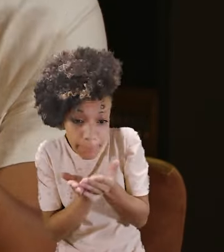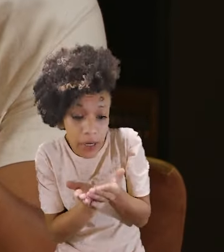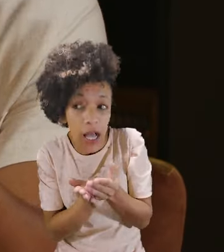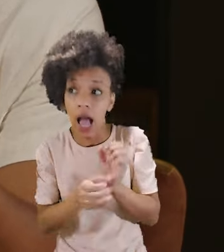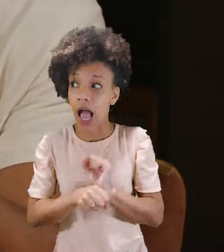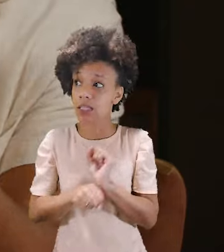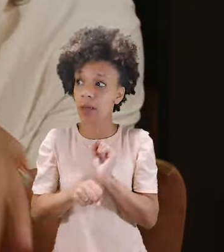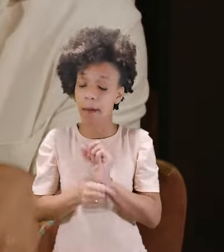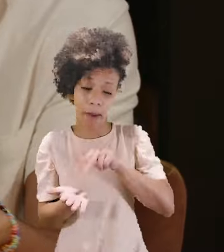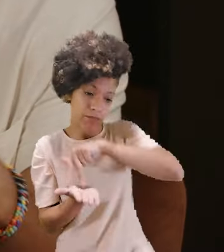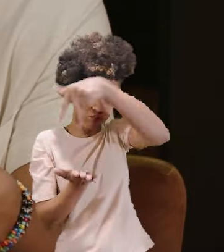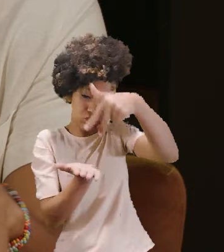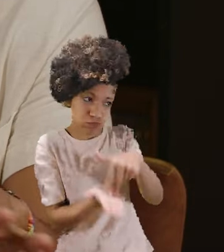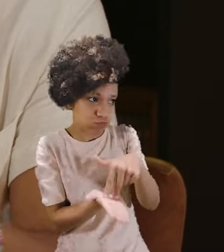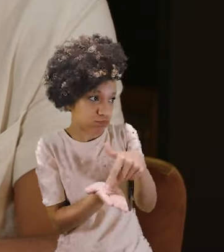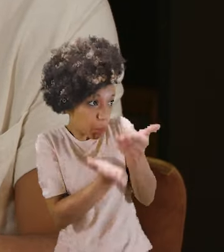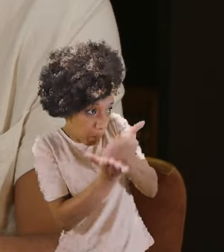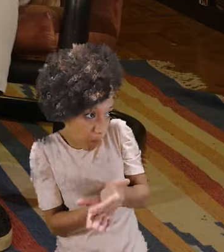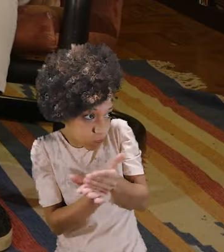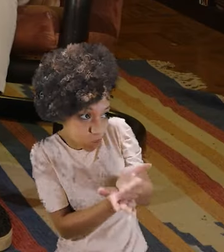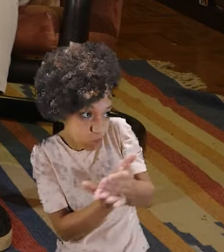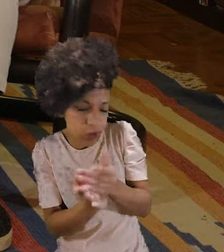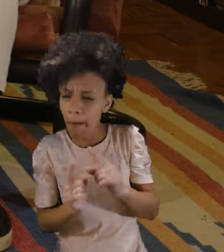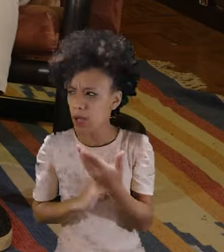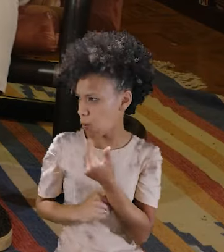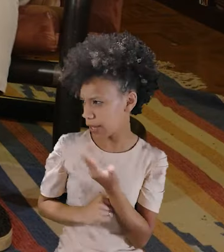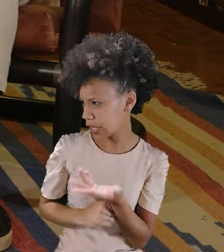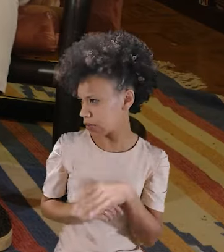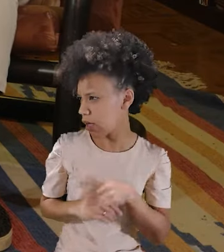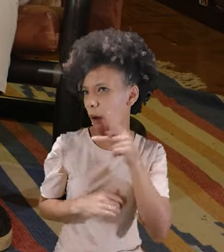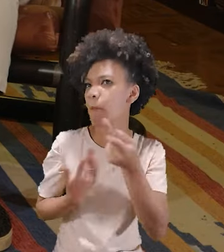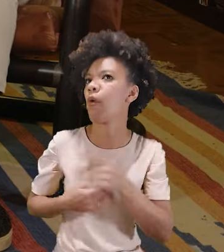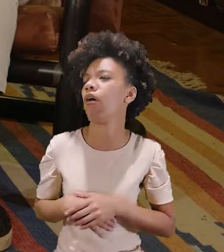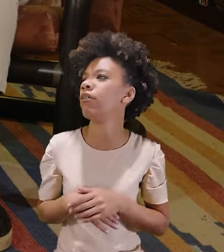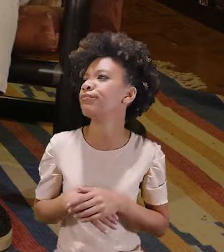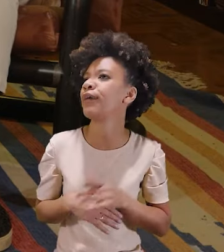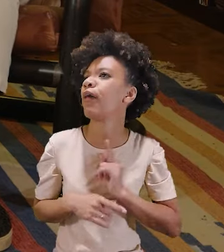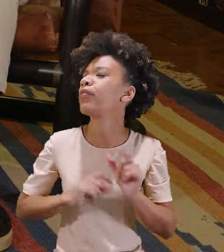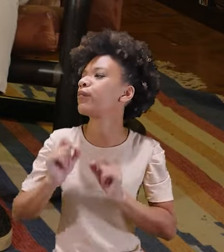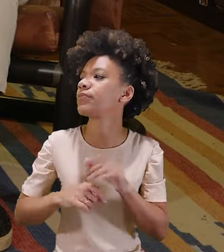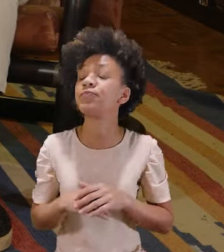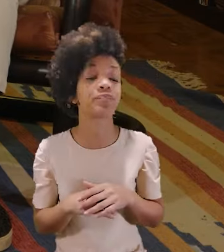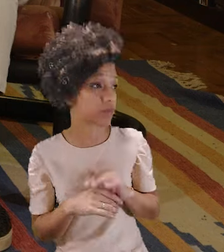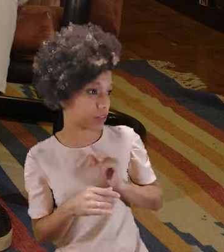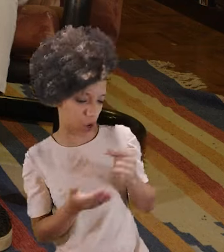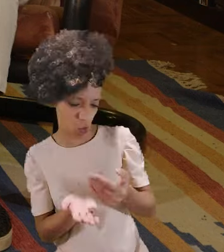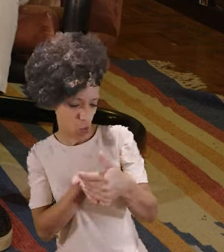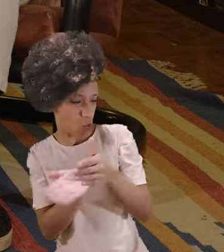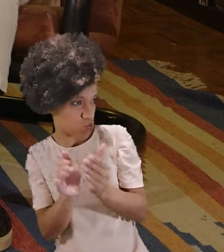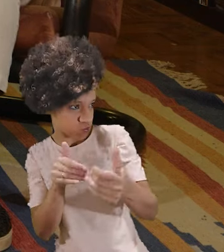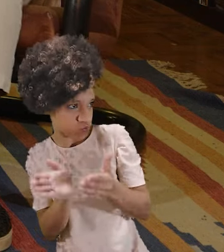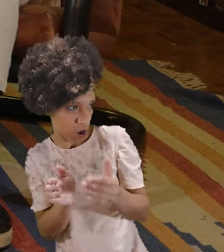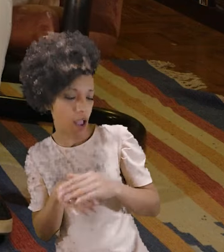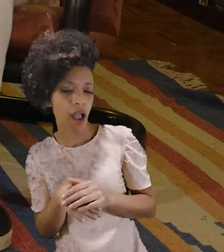aí você espera ordem para poder mexer em seus montes e mais leva coisa moída vai levar um tempo olhando até por aqui ó até trouxe aqui